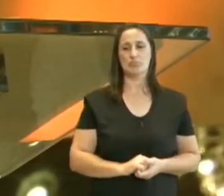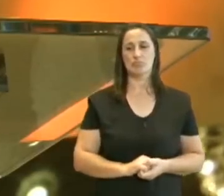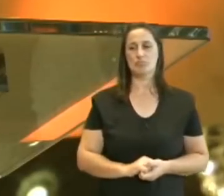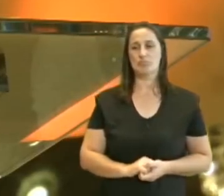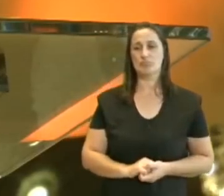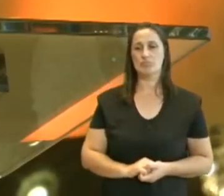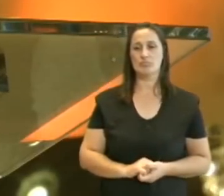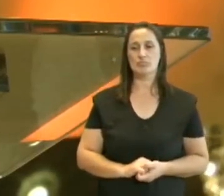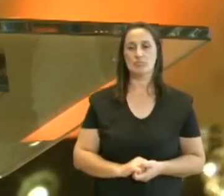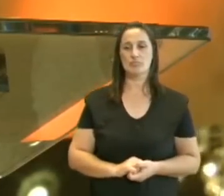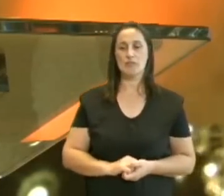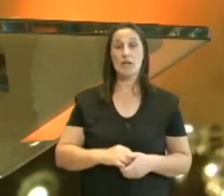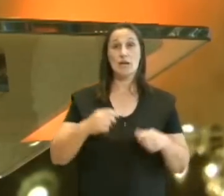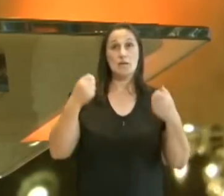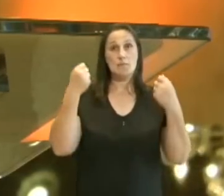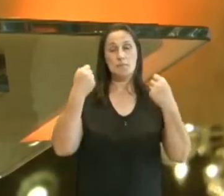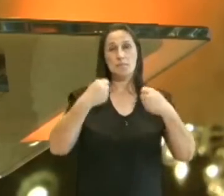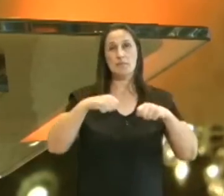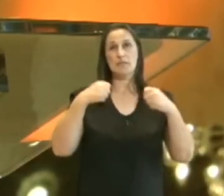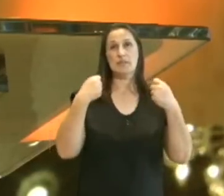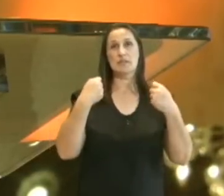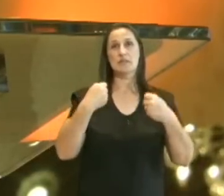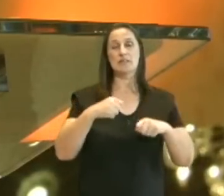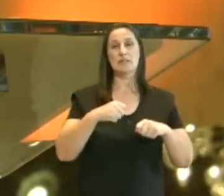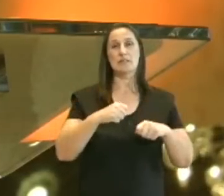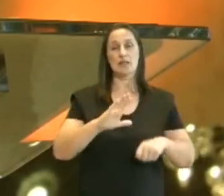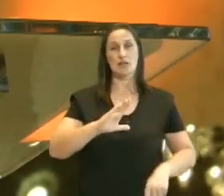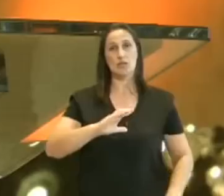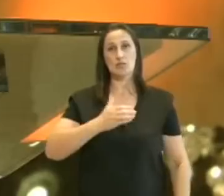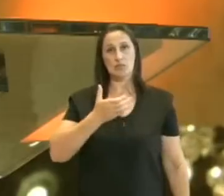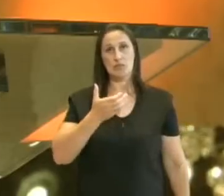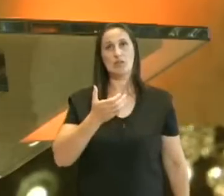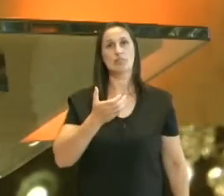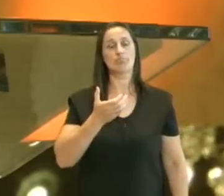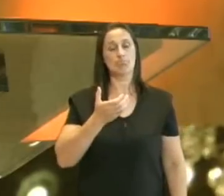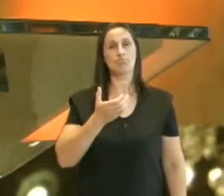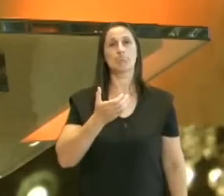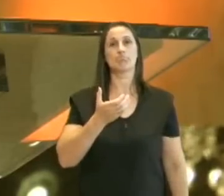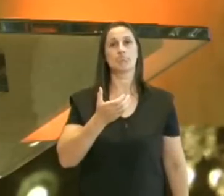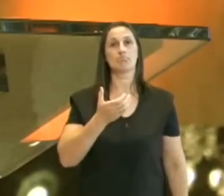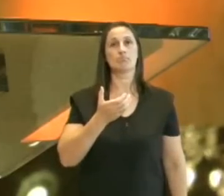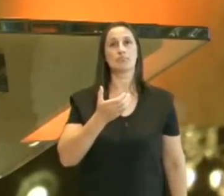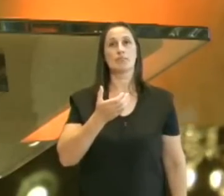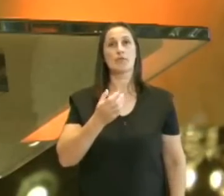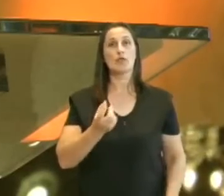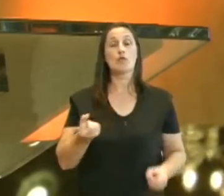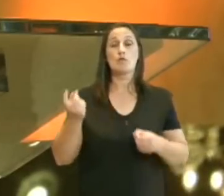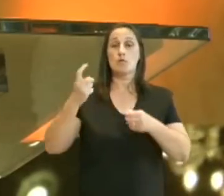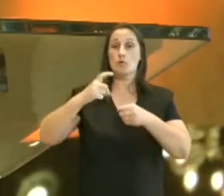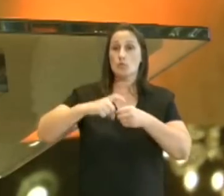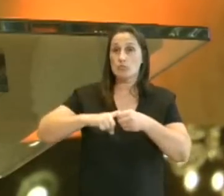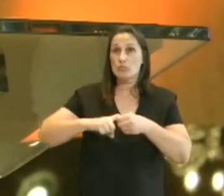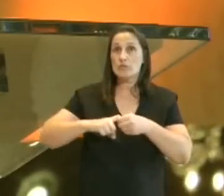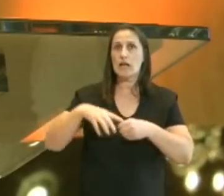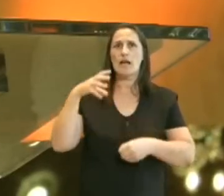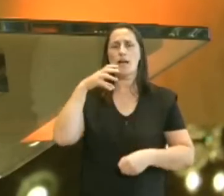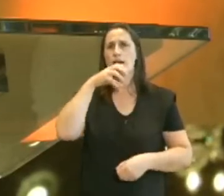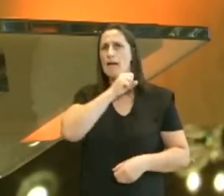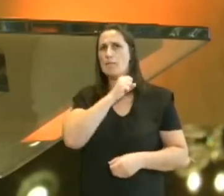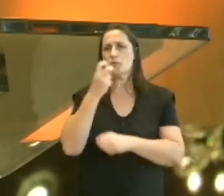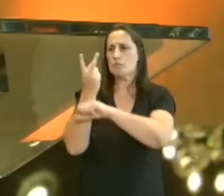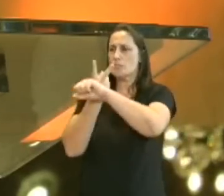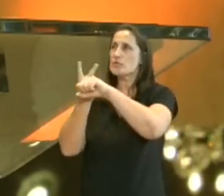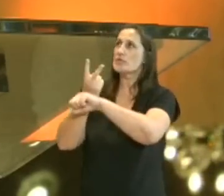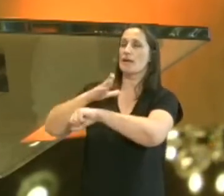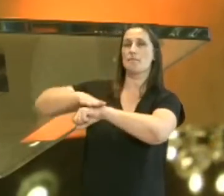E sair delas envolve atitude. Atitude de voltar, de correr, de buscar novamente,